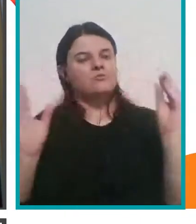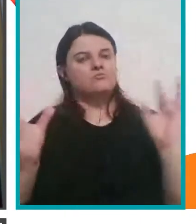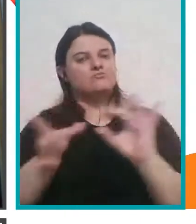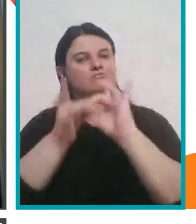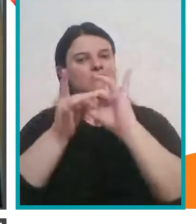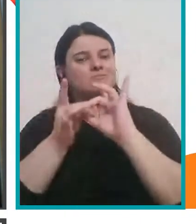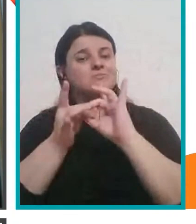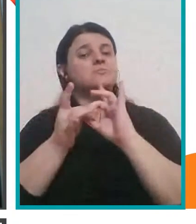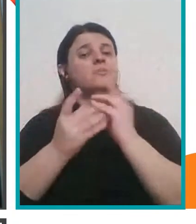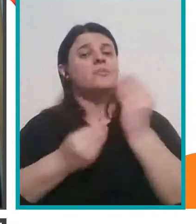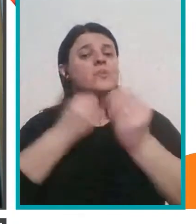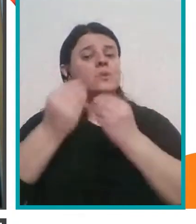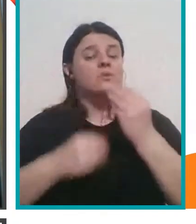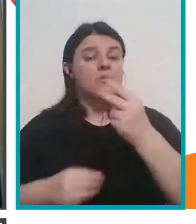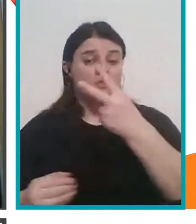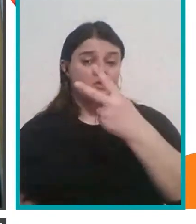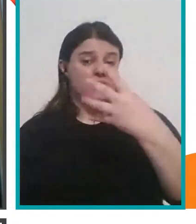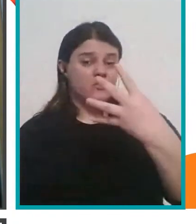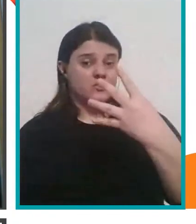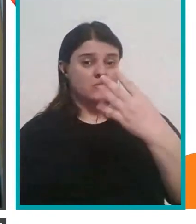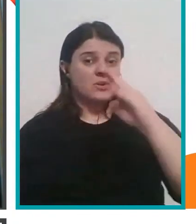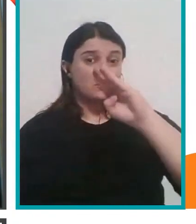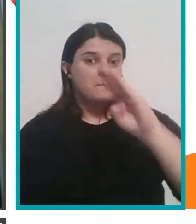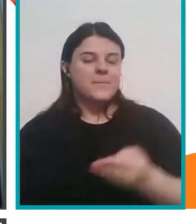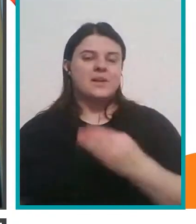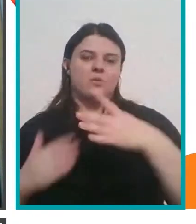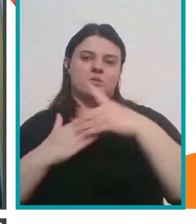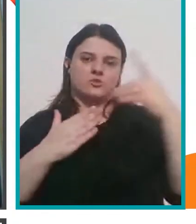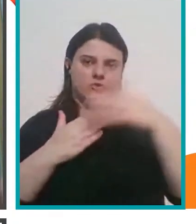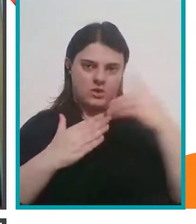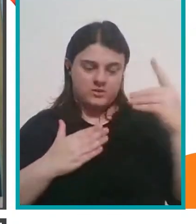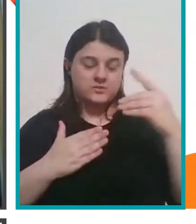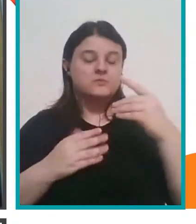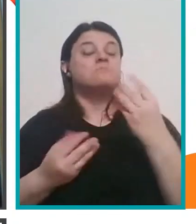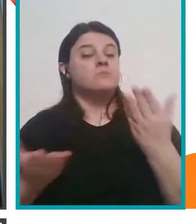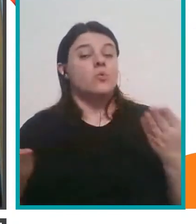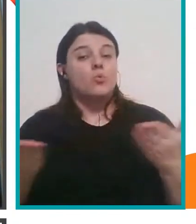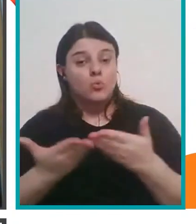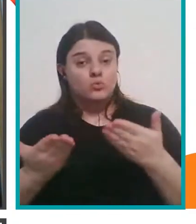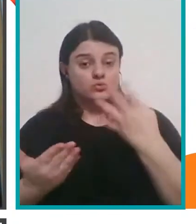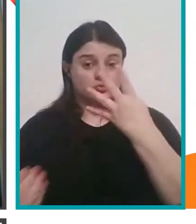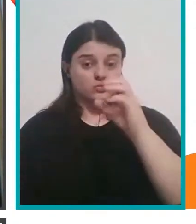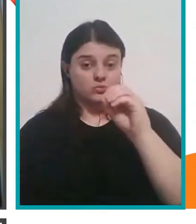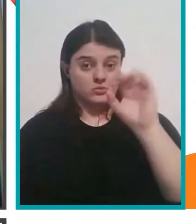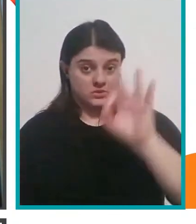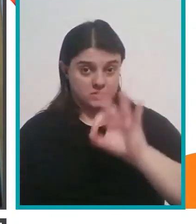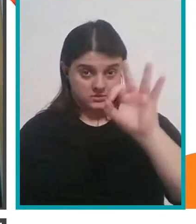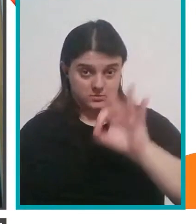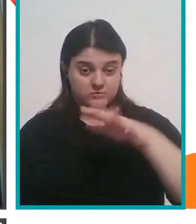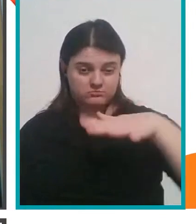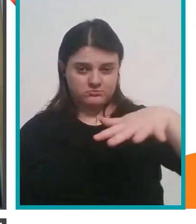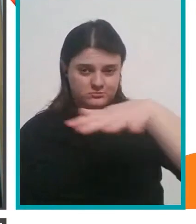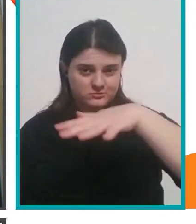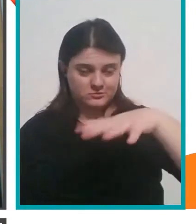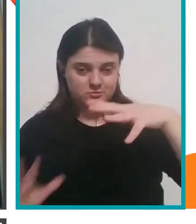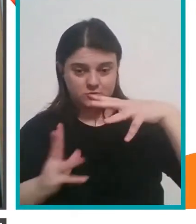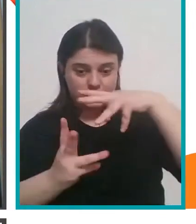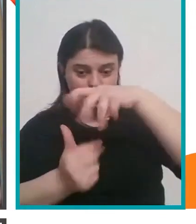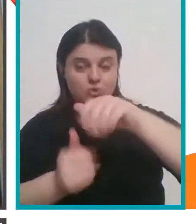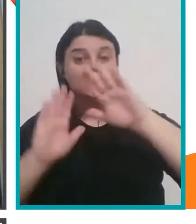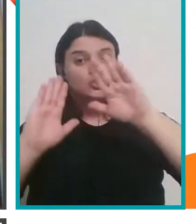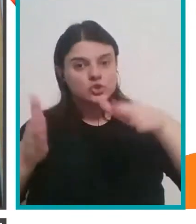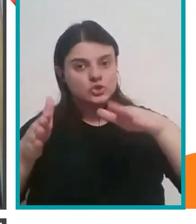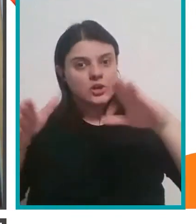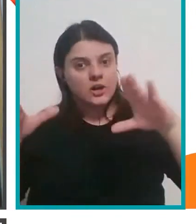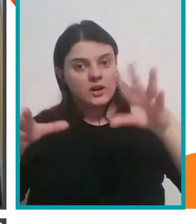falando de um volume de 24 bilhões de dólares. Hoje, 40%, né, do mercado mundial já incorporou